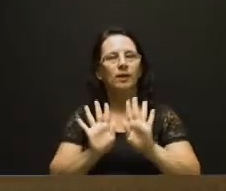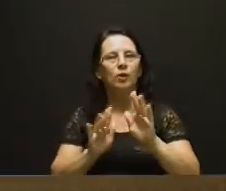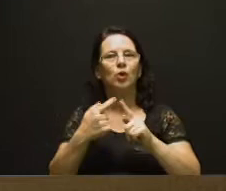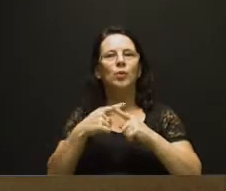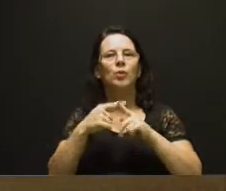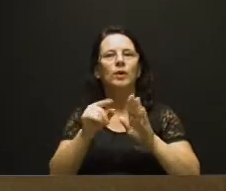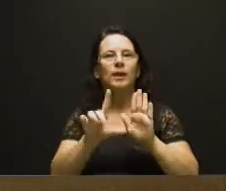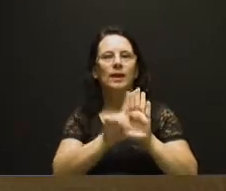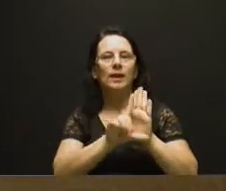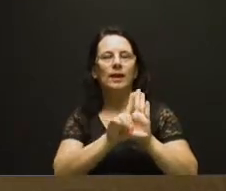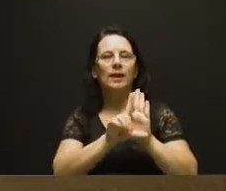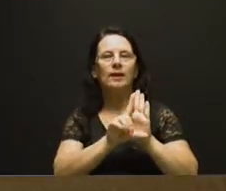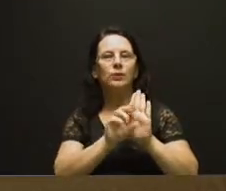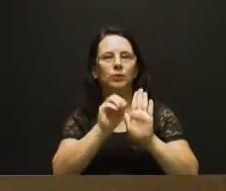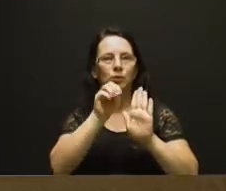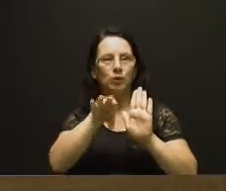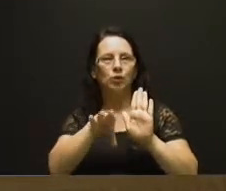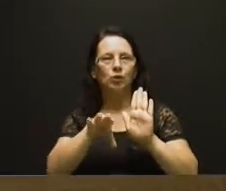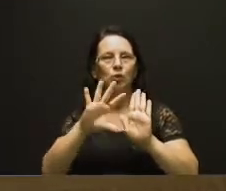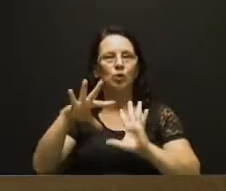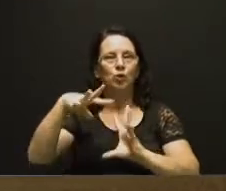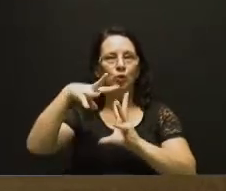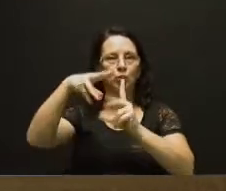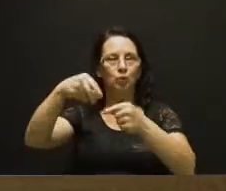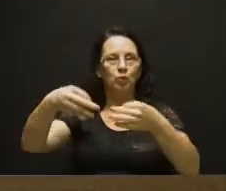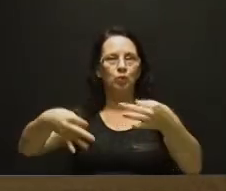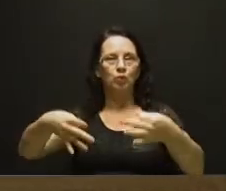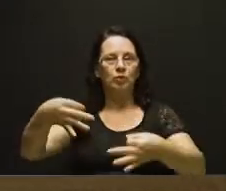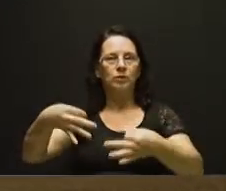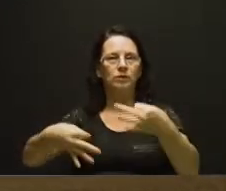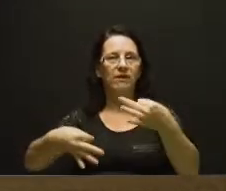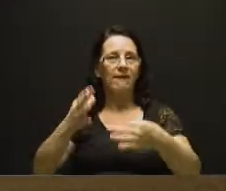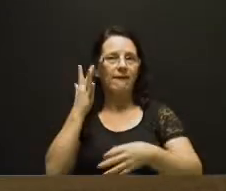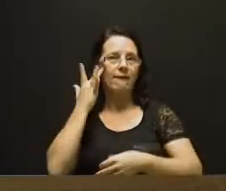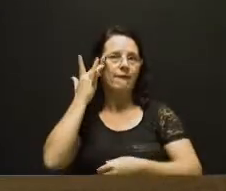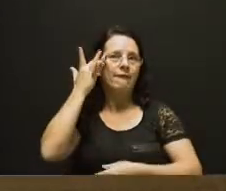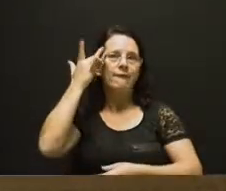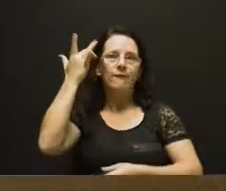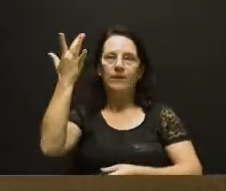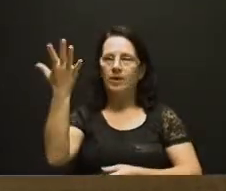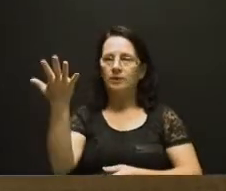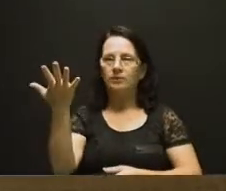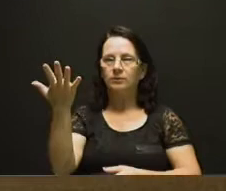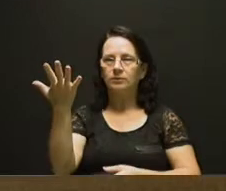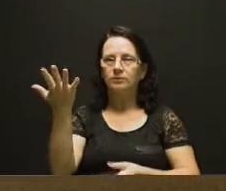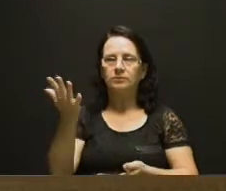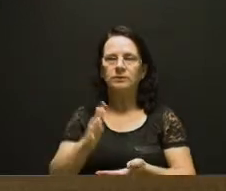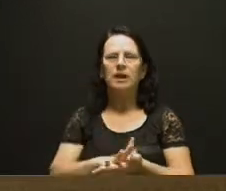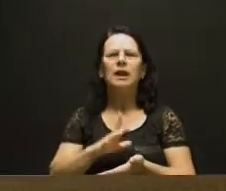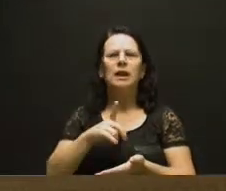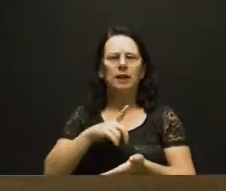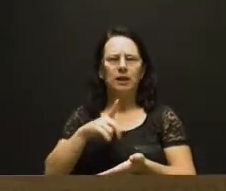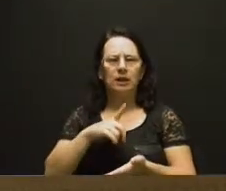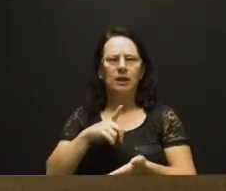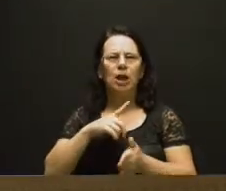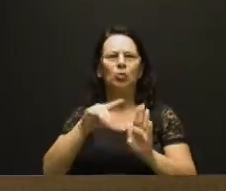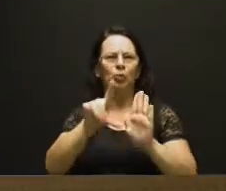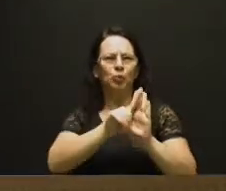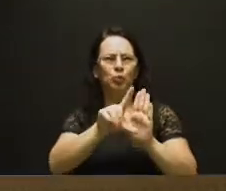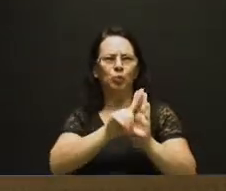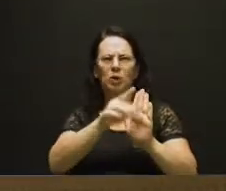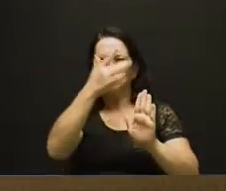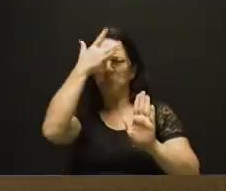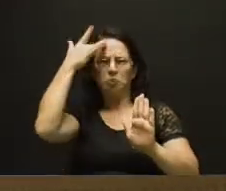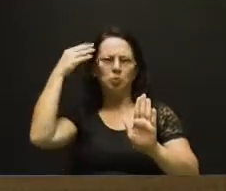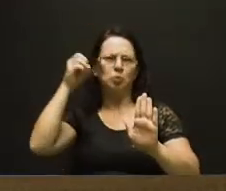lei para ser colocada no mundo jurídico a autora é fácil nós temos produtores de leis a